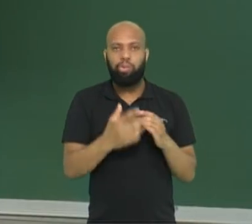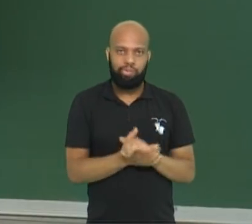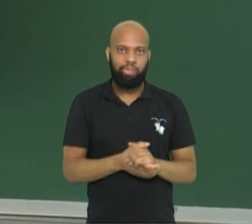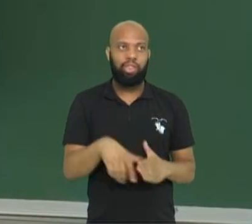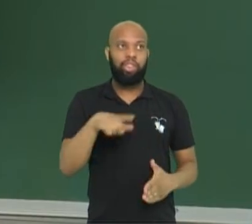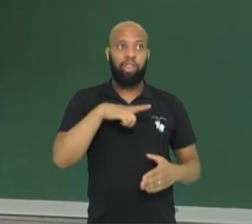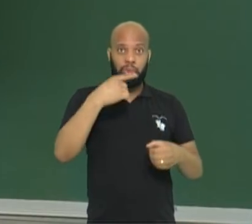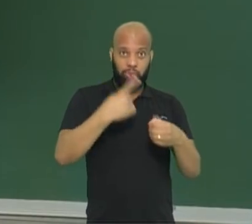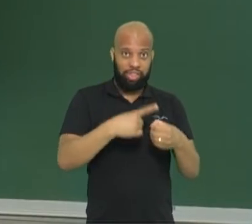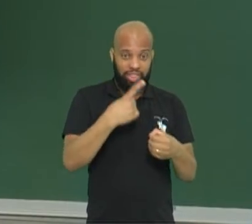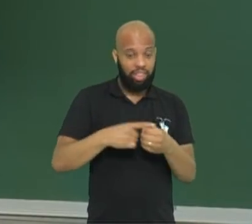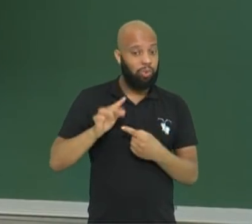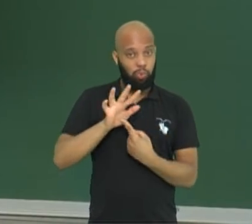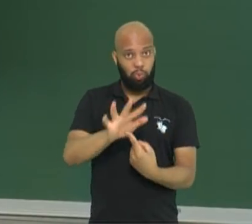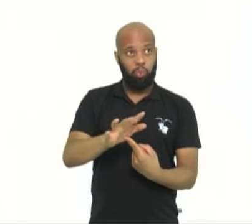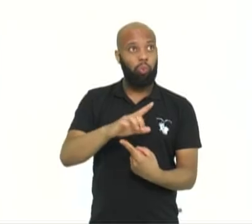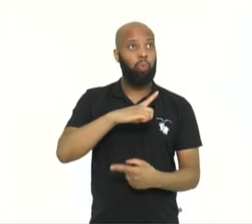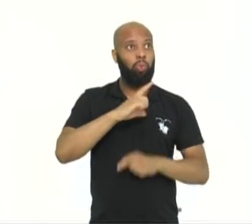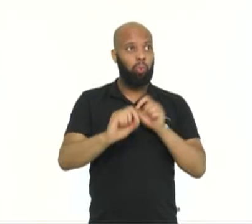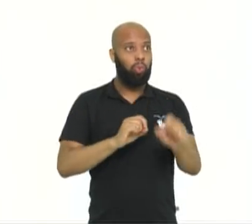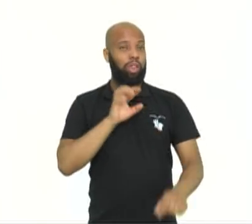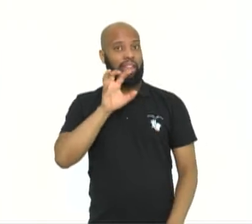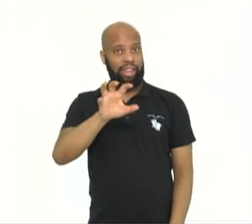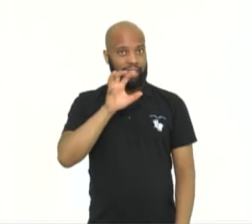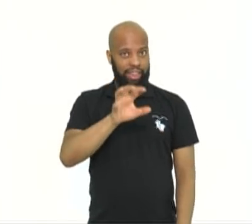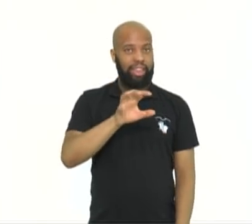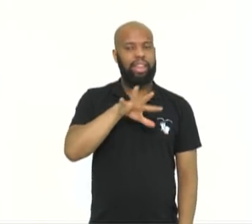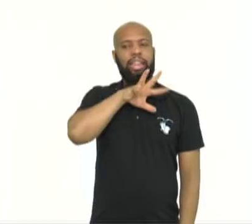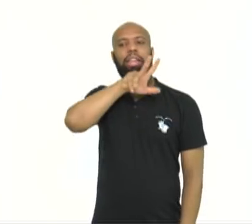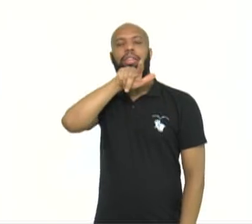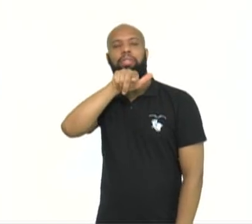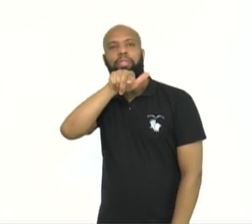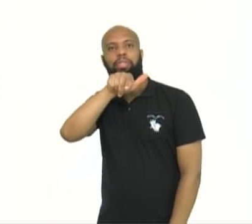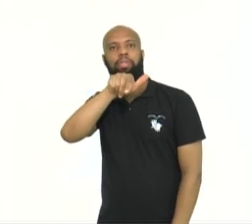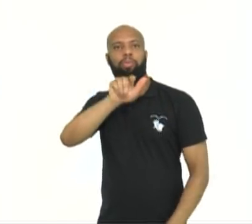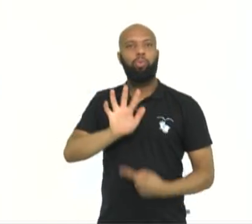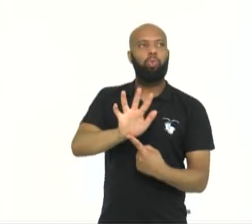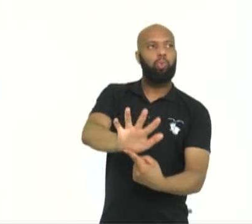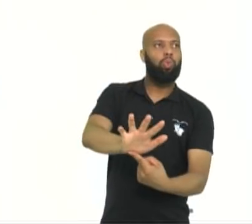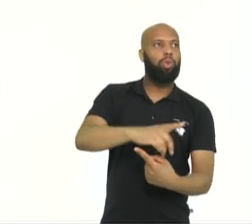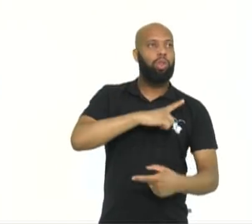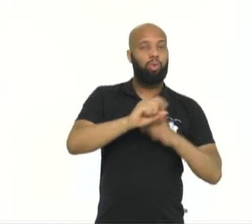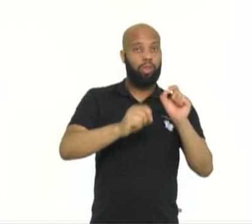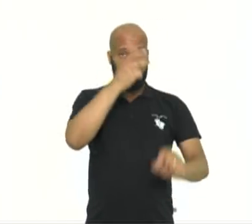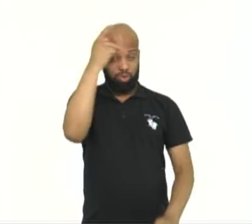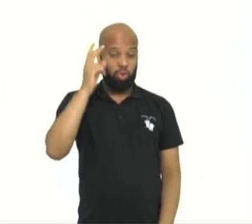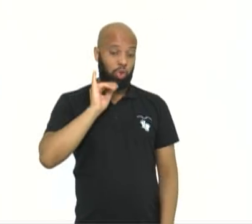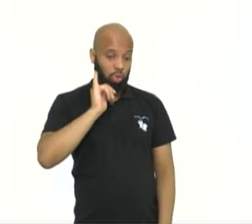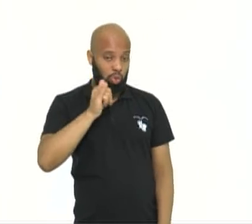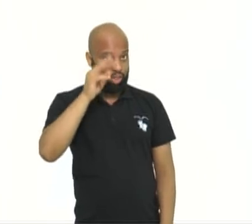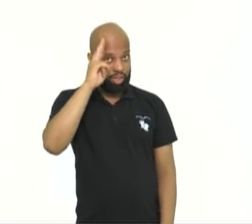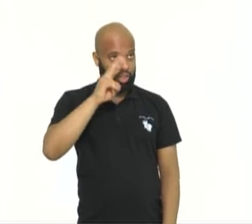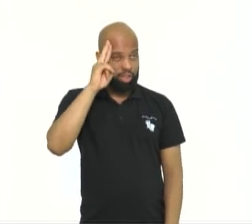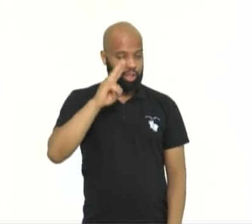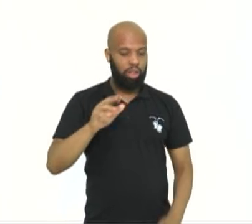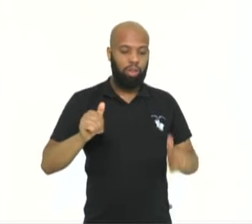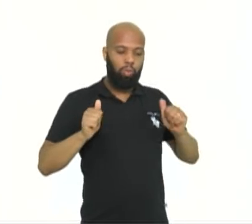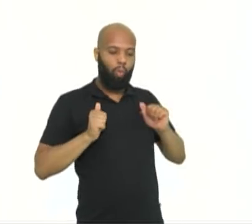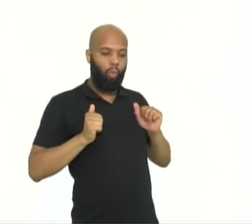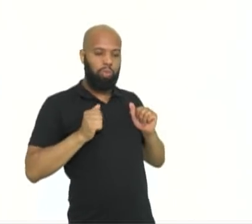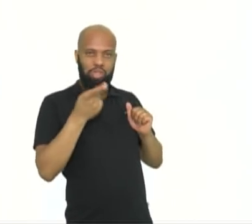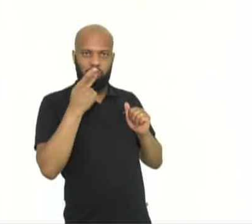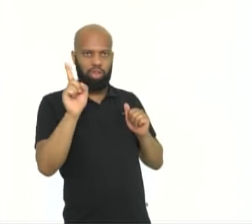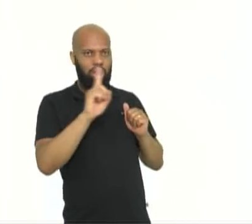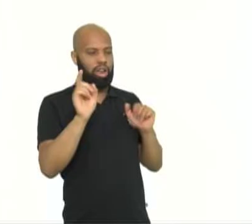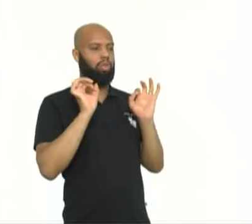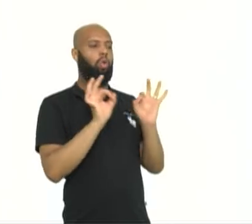das cidades mencionadas, então esse animal apareceu, da qual o contador do caos, ele prefere se manter neutro e não